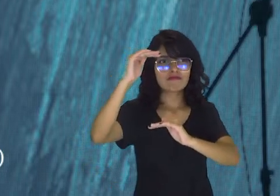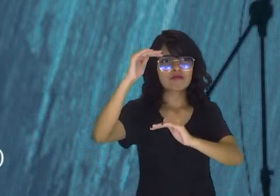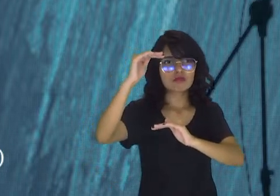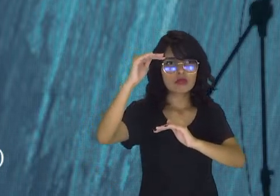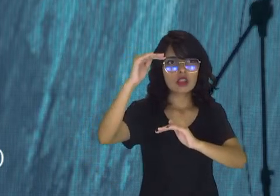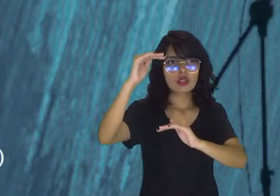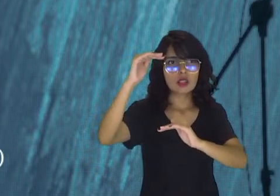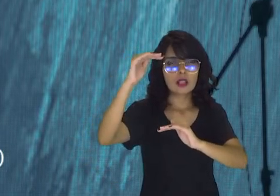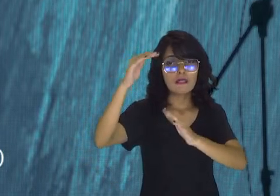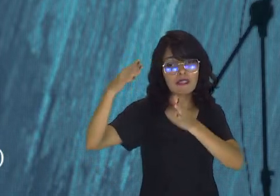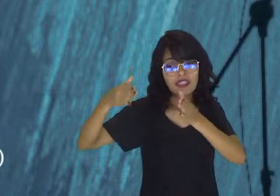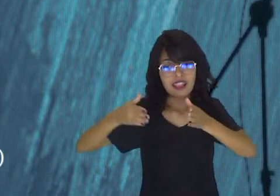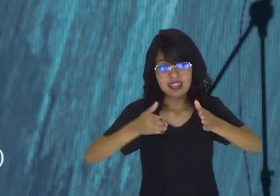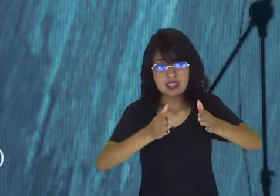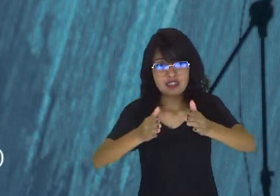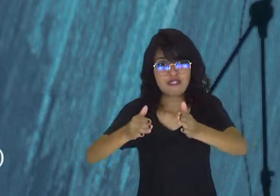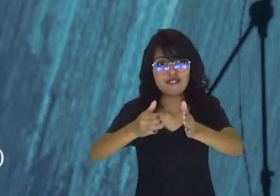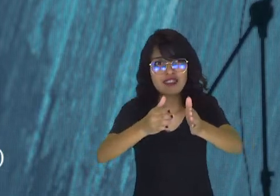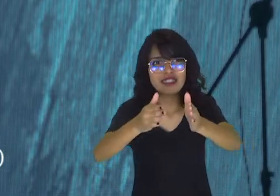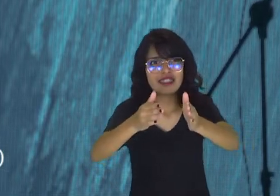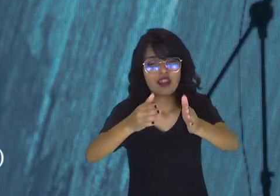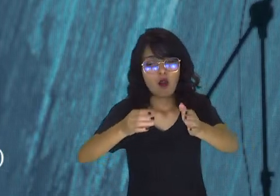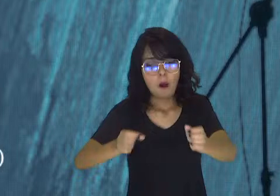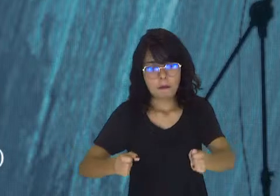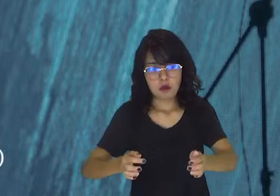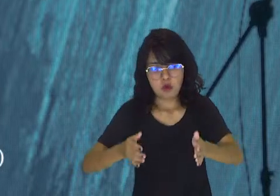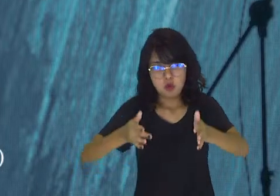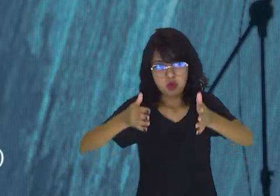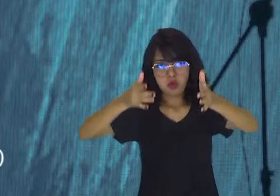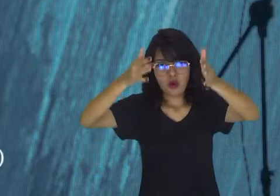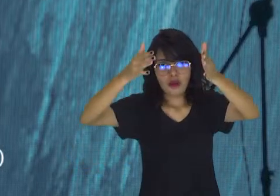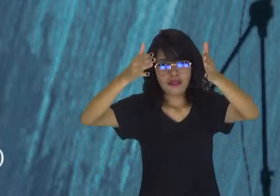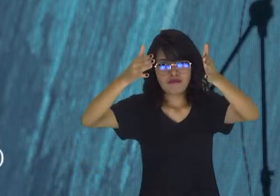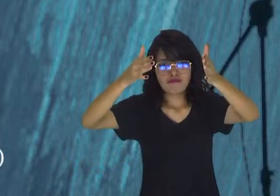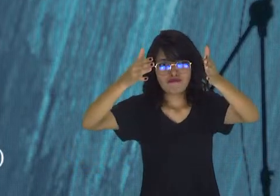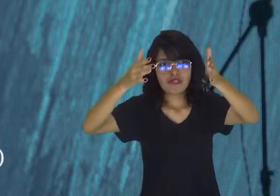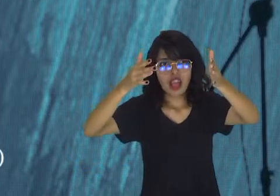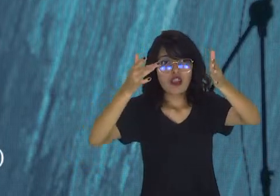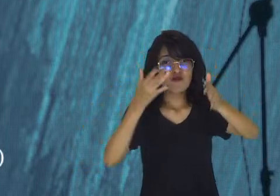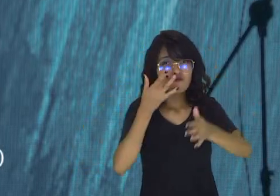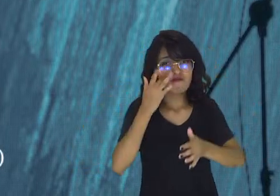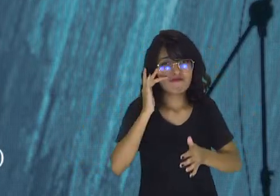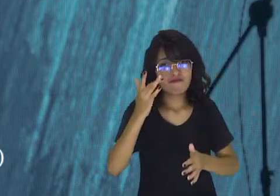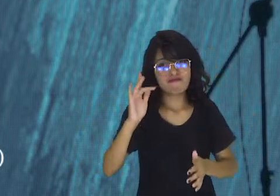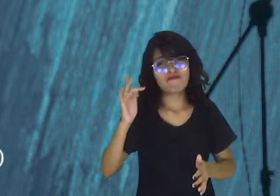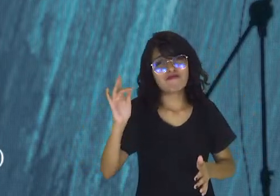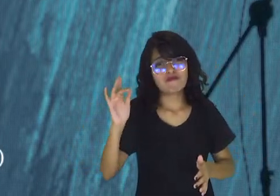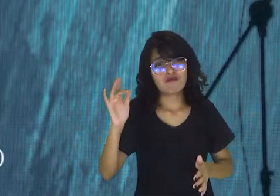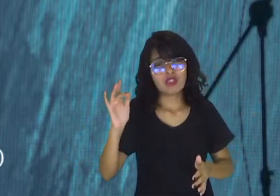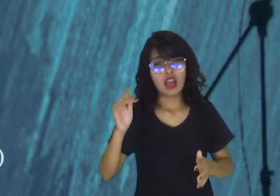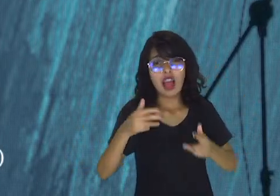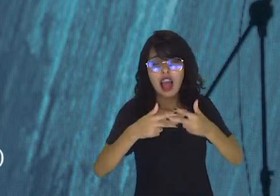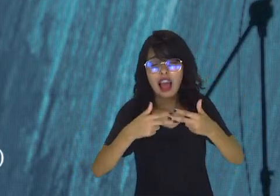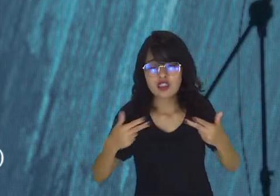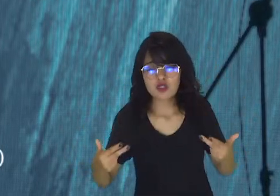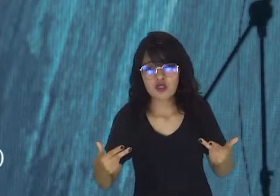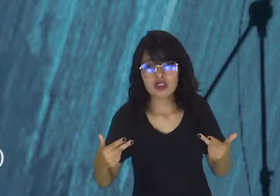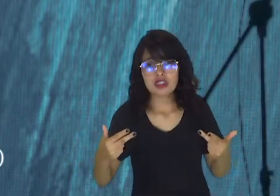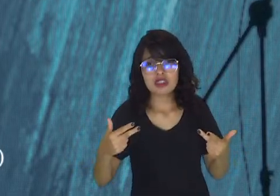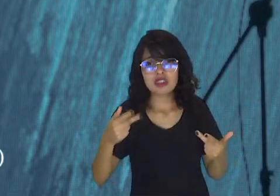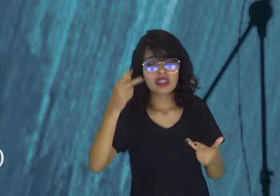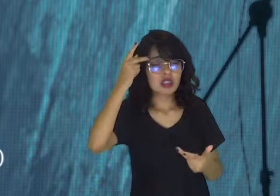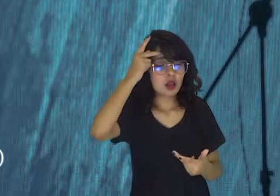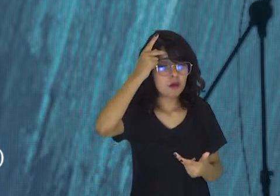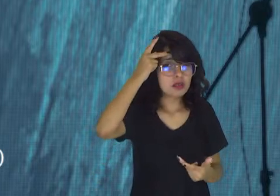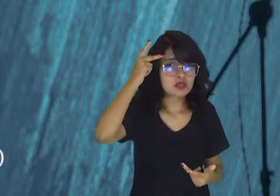as suas ruas e os seus muros são de ouro. Aquilo que as pessoas brigam nessa terra para ter, lá